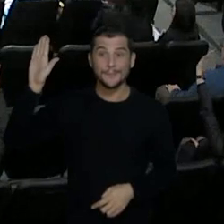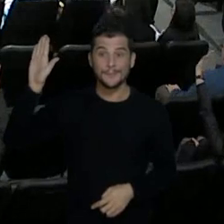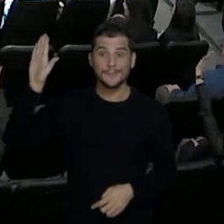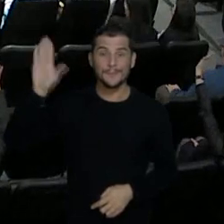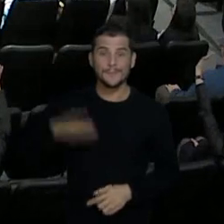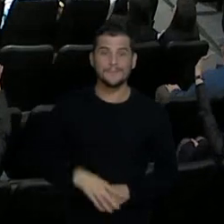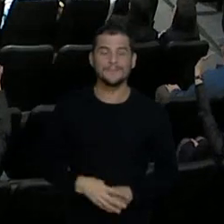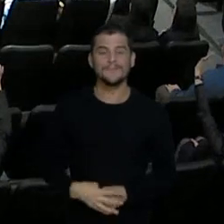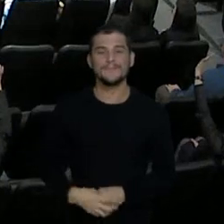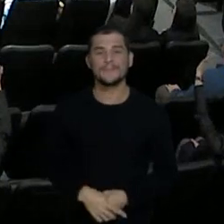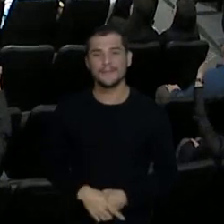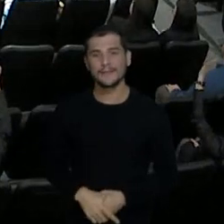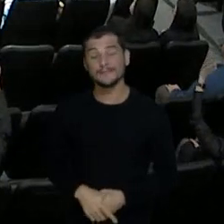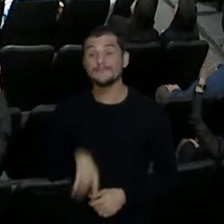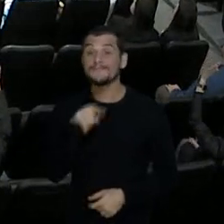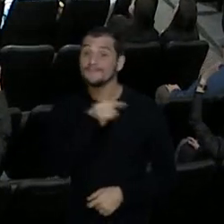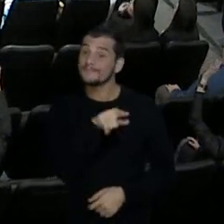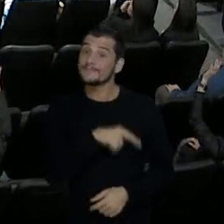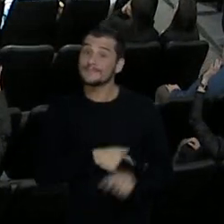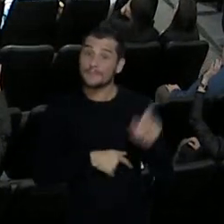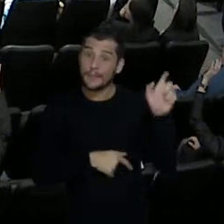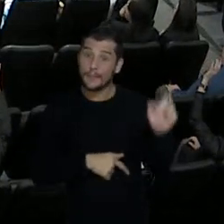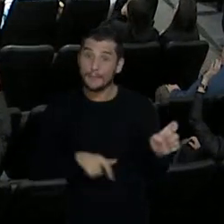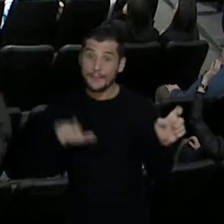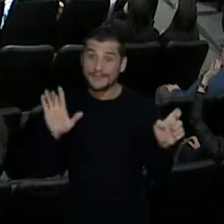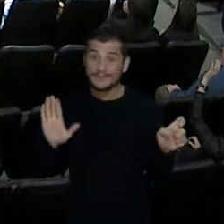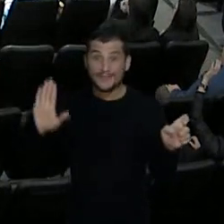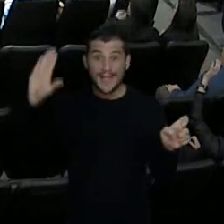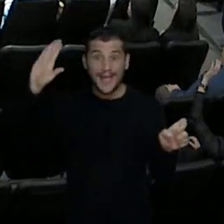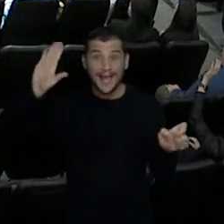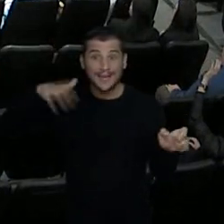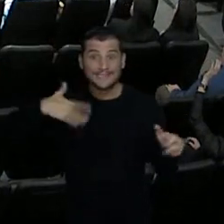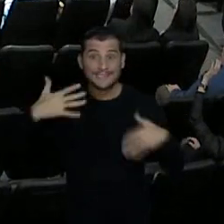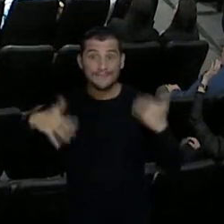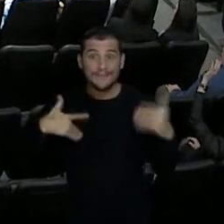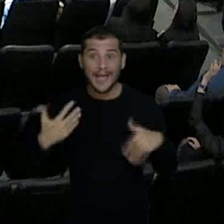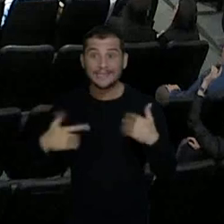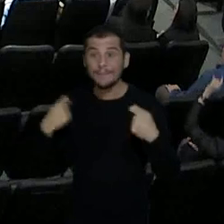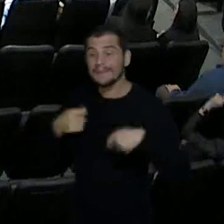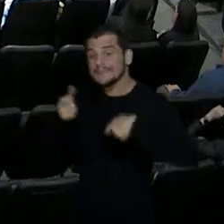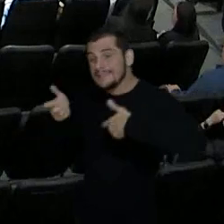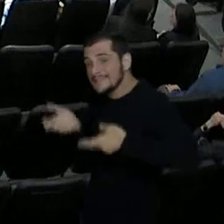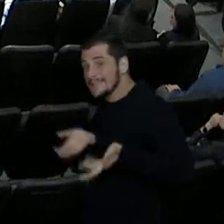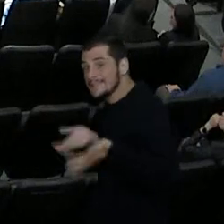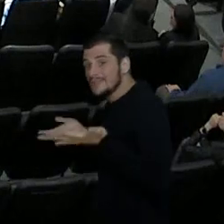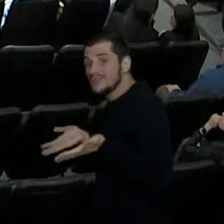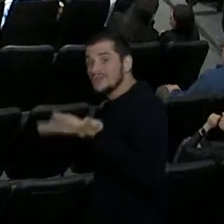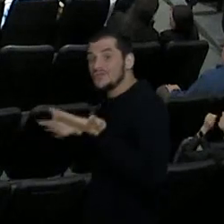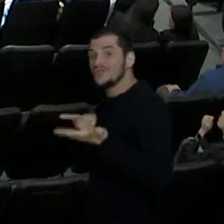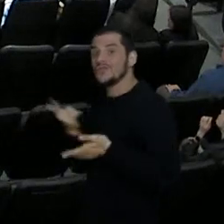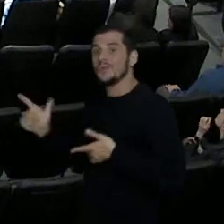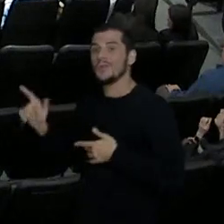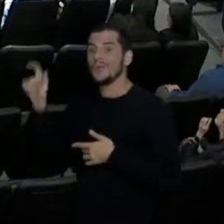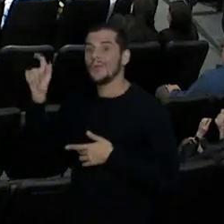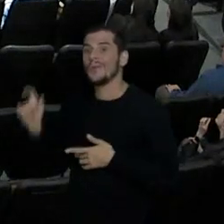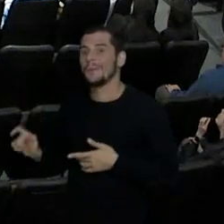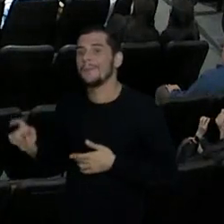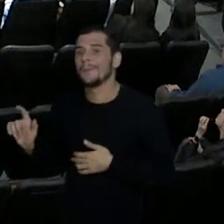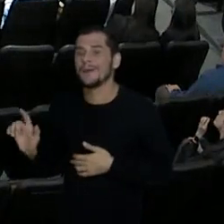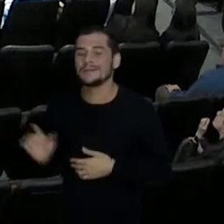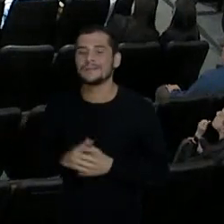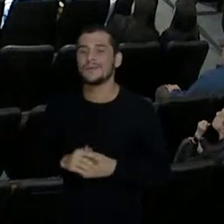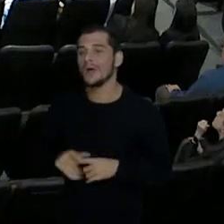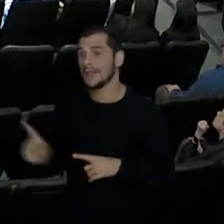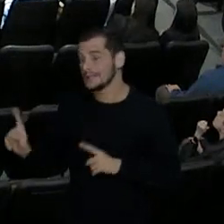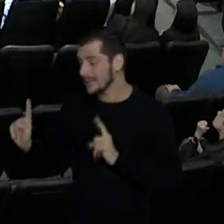mão essa pessoa vai estimular o colega tá então você estimula a pessoa que tá do teu